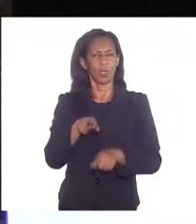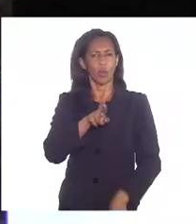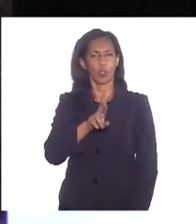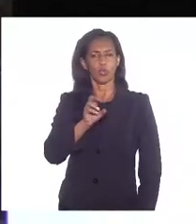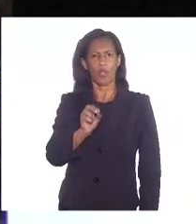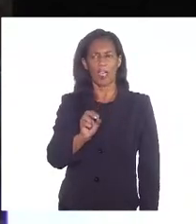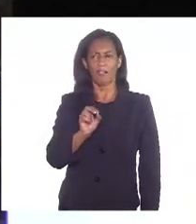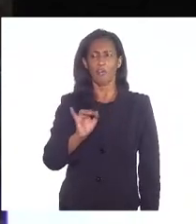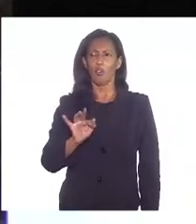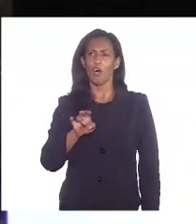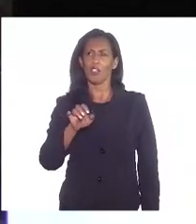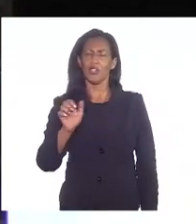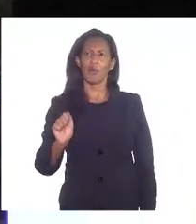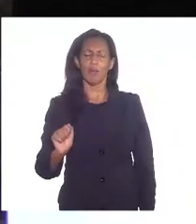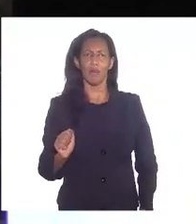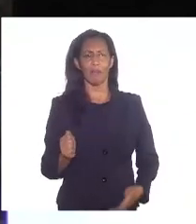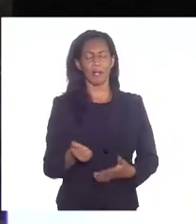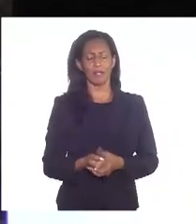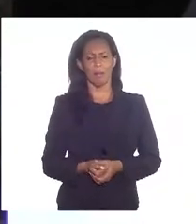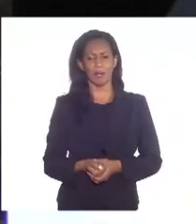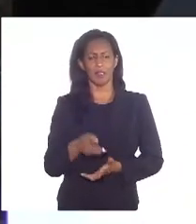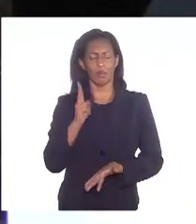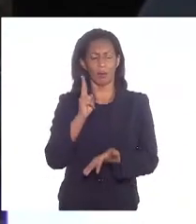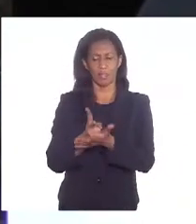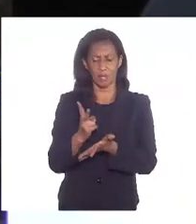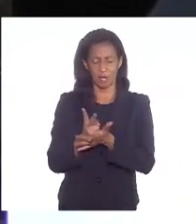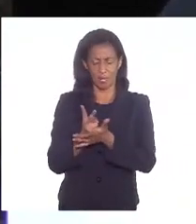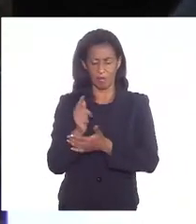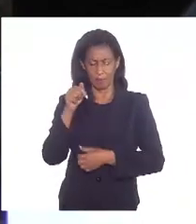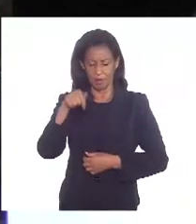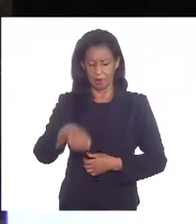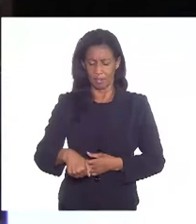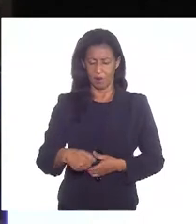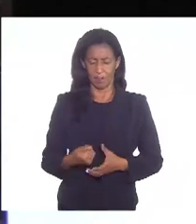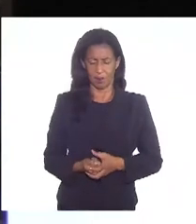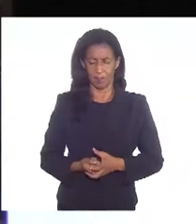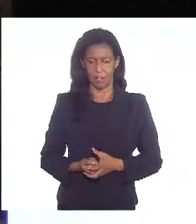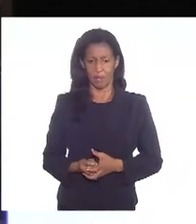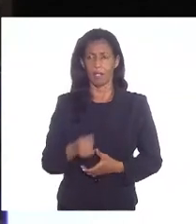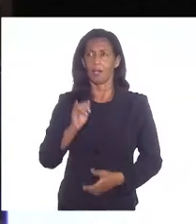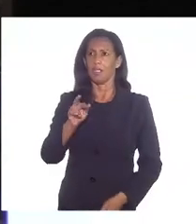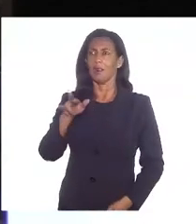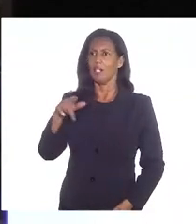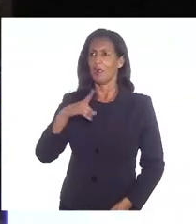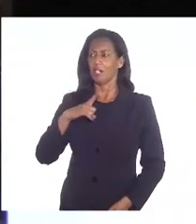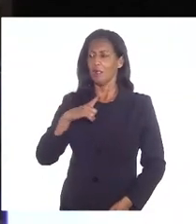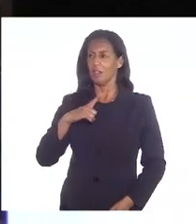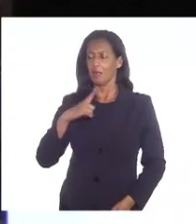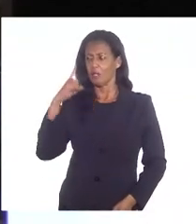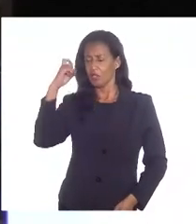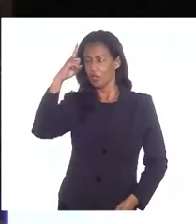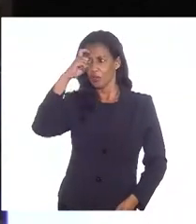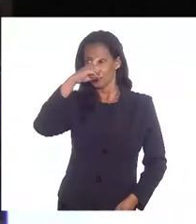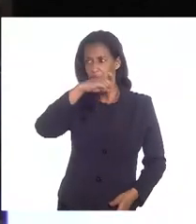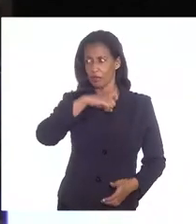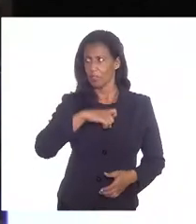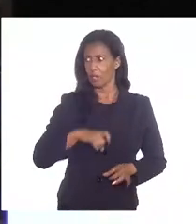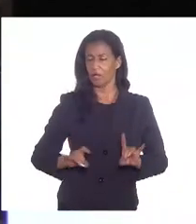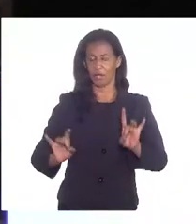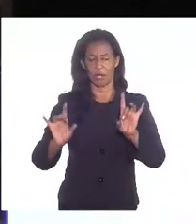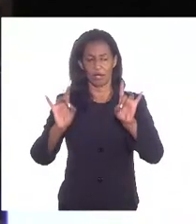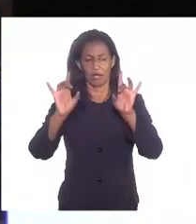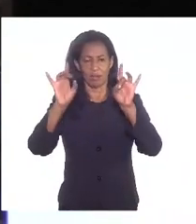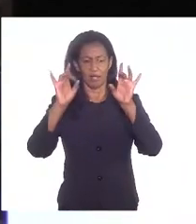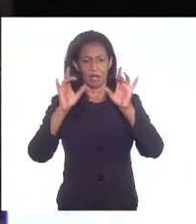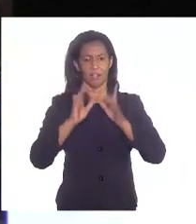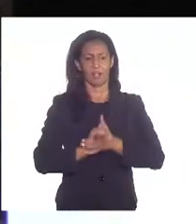royalties. E sempre aqui, Ganini, a gente tem uma dificuldade, o Estado do Rio de Janeiro especial e